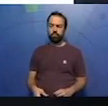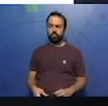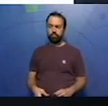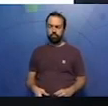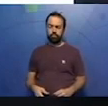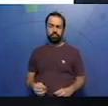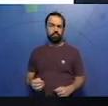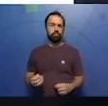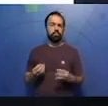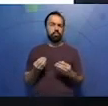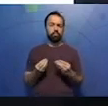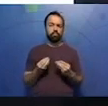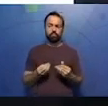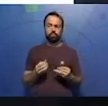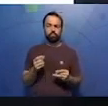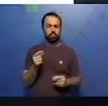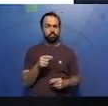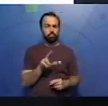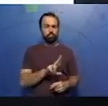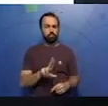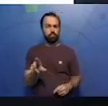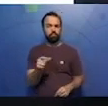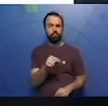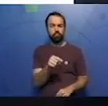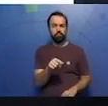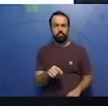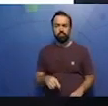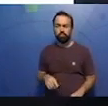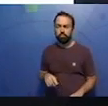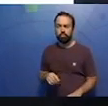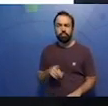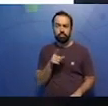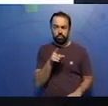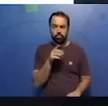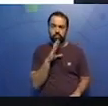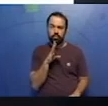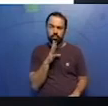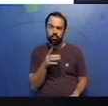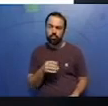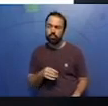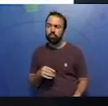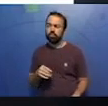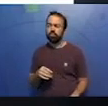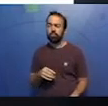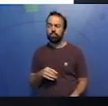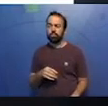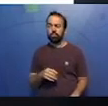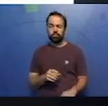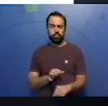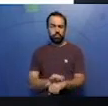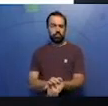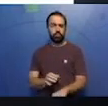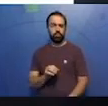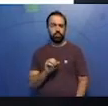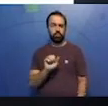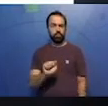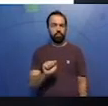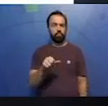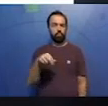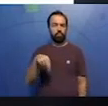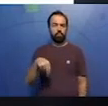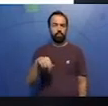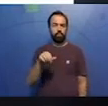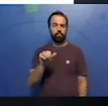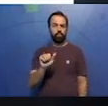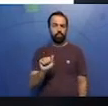Então, como será que chama esse primeiro relógio? Você conhece, já sabe? Relógio analógico. E